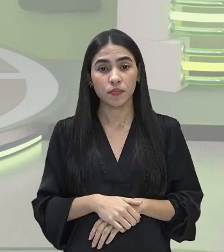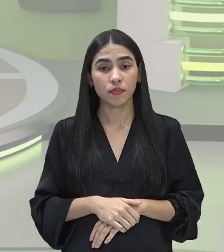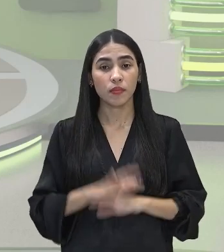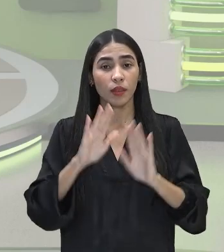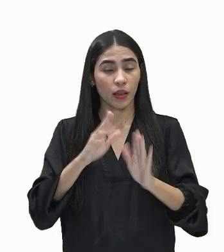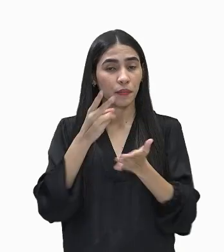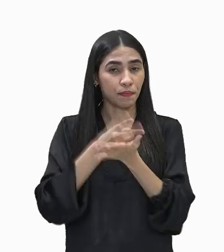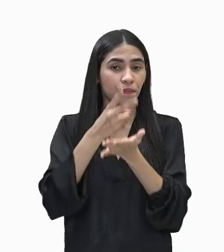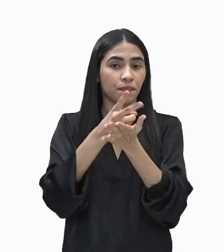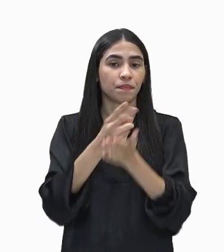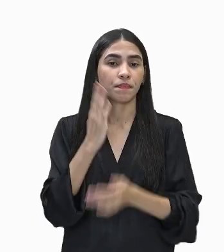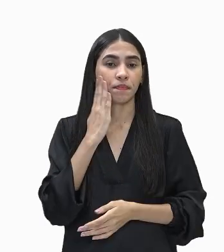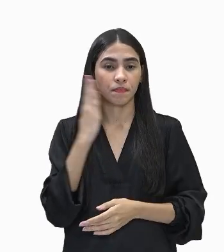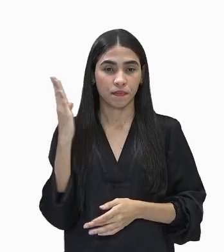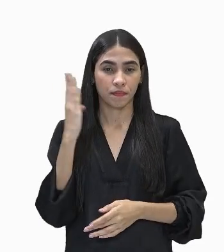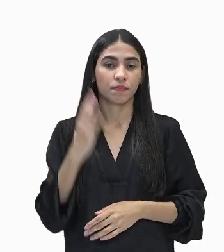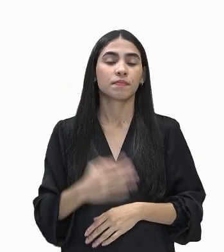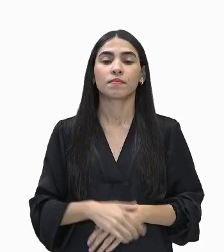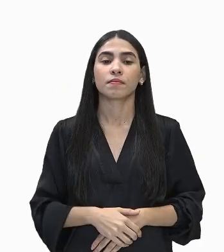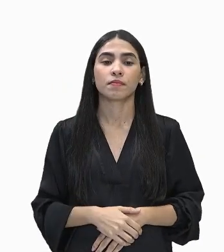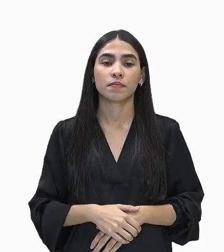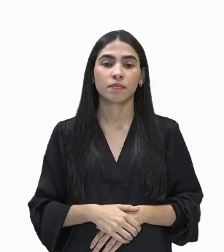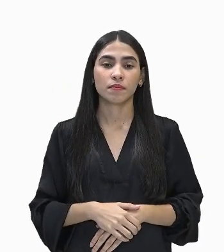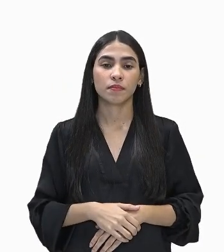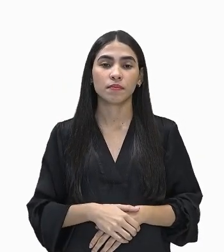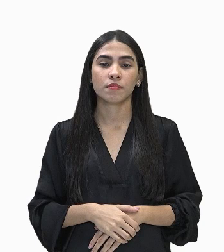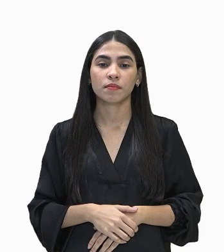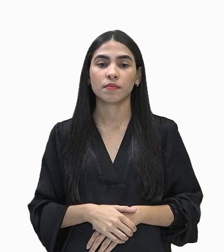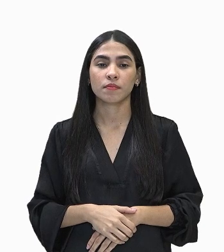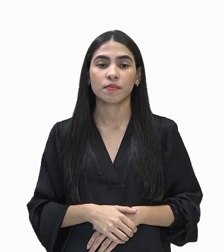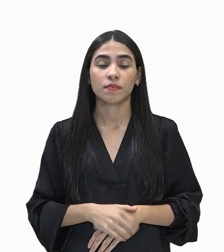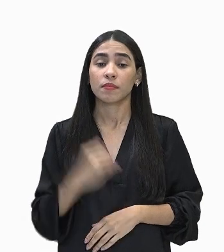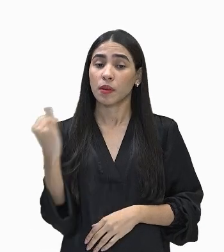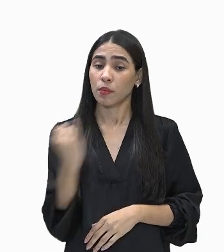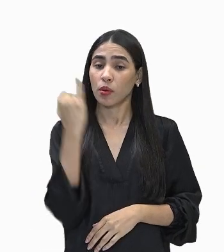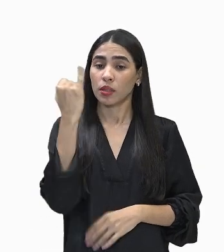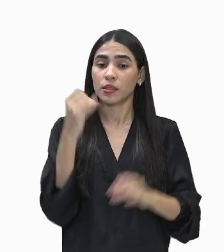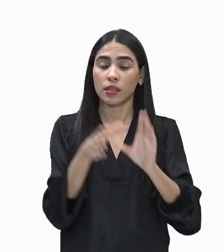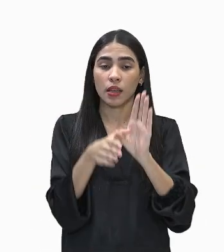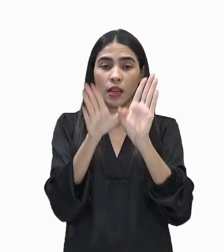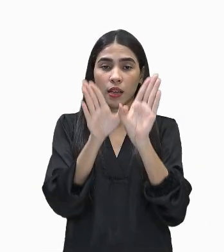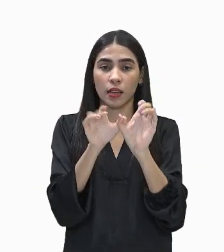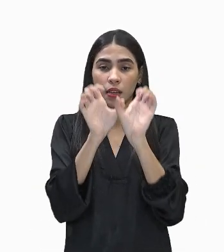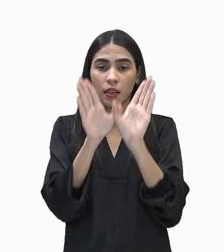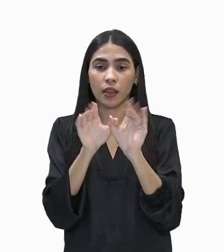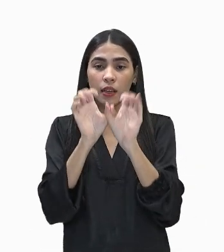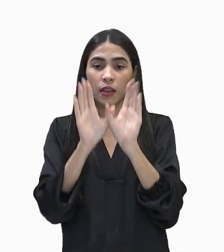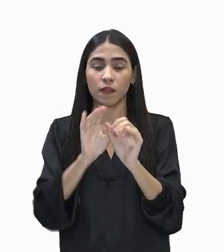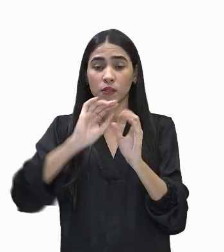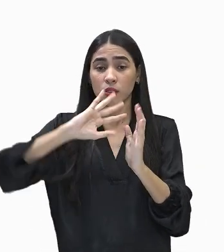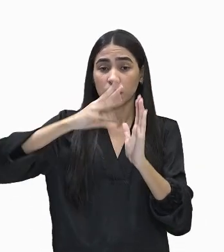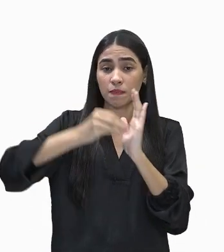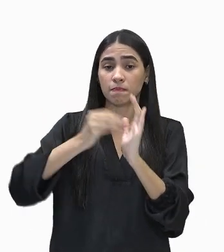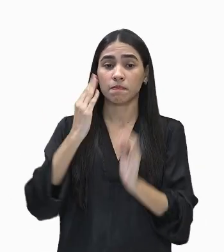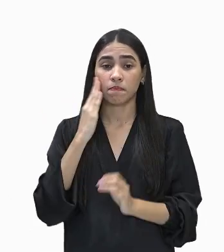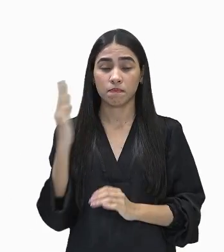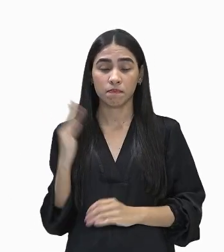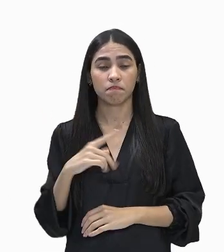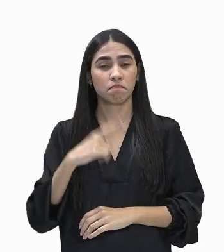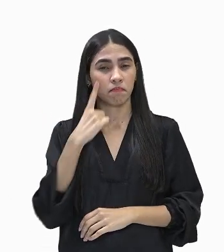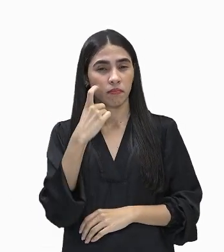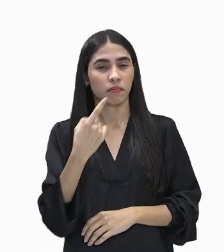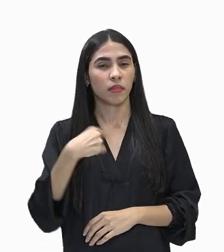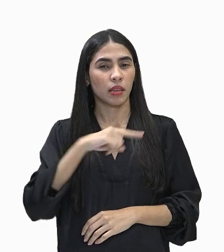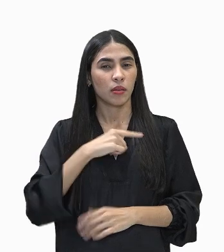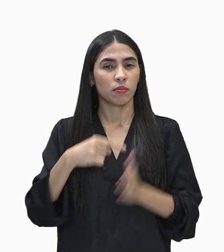vamos continuar aí o nosso estudo sobre as aves, falando sobre a importância delas. Tem coisas interessantes que eu sempre